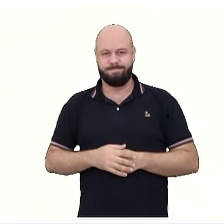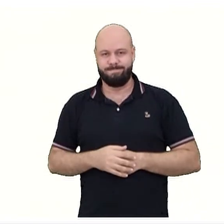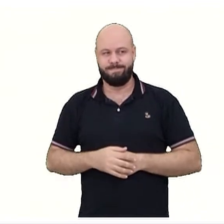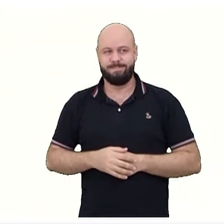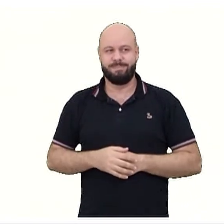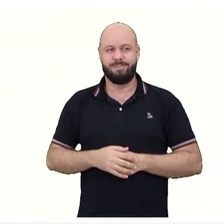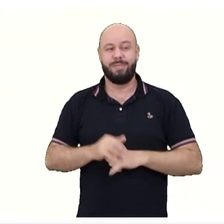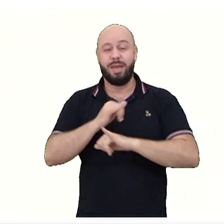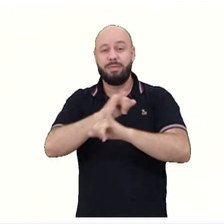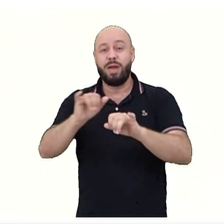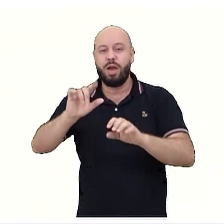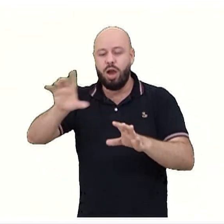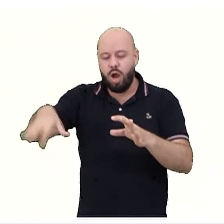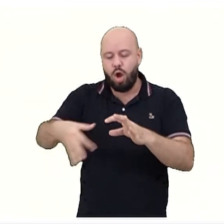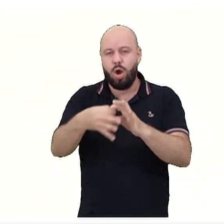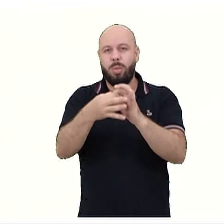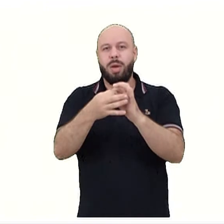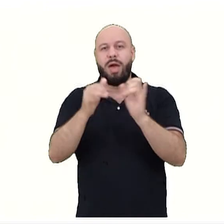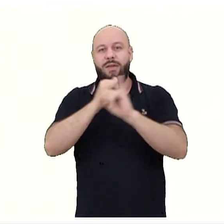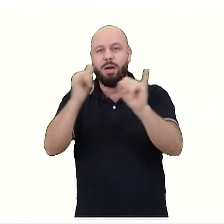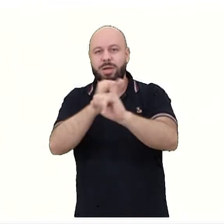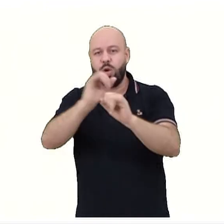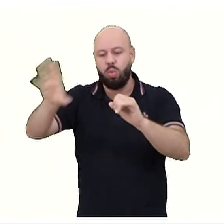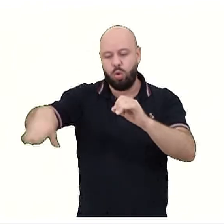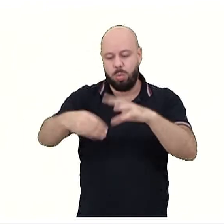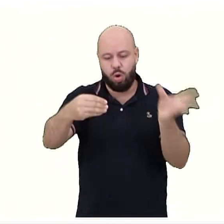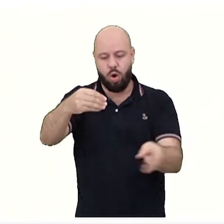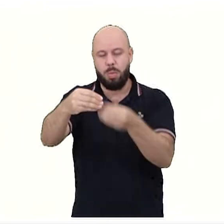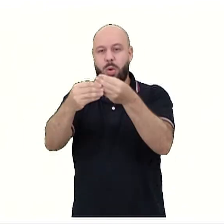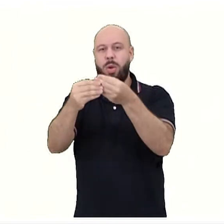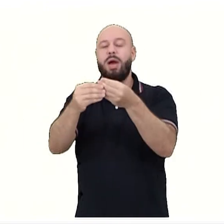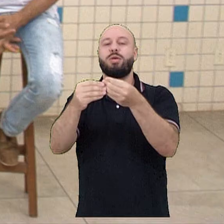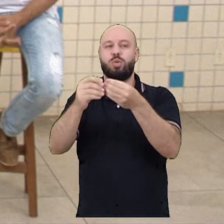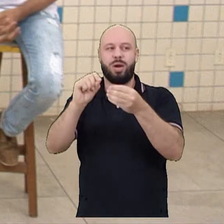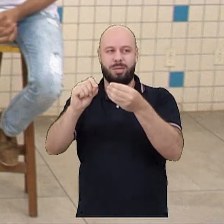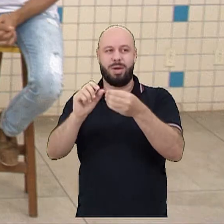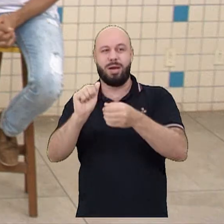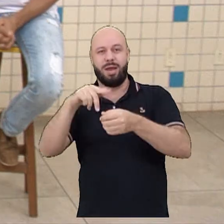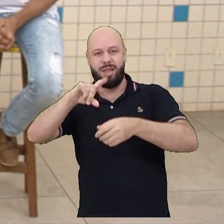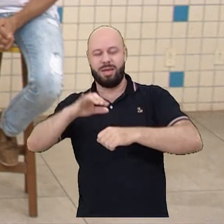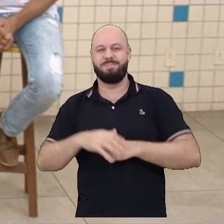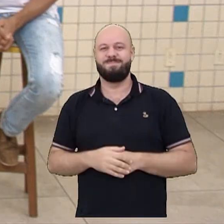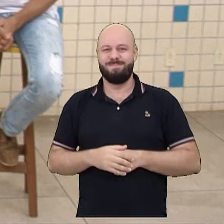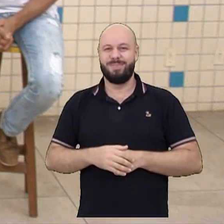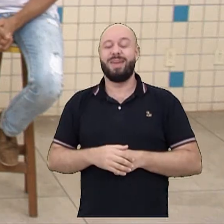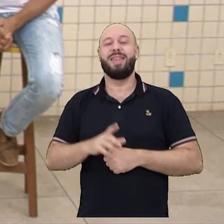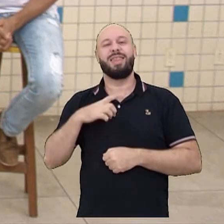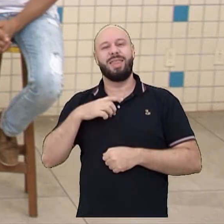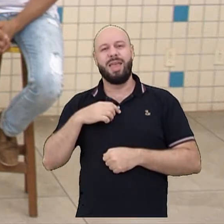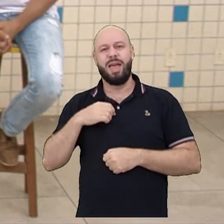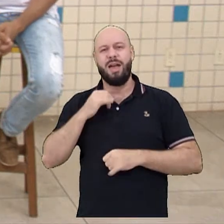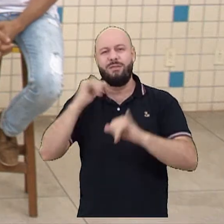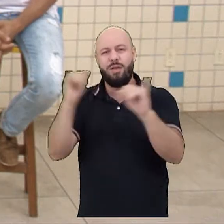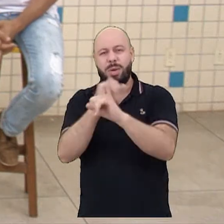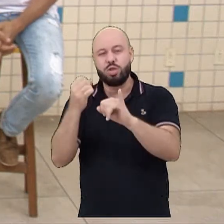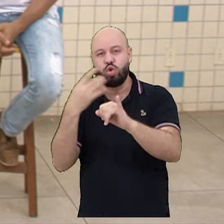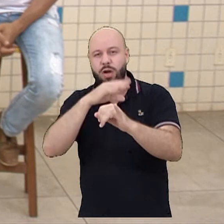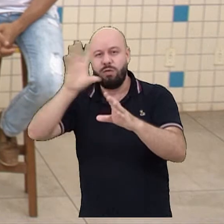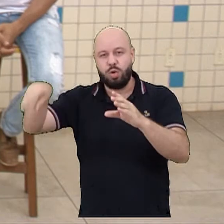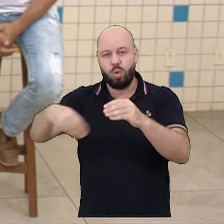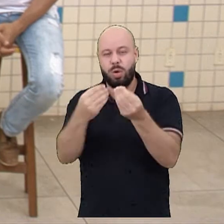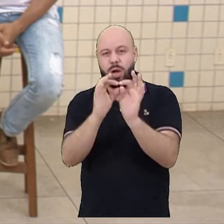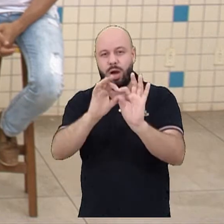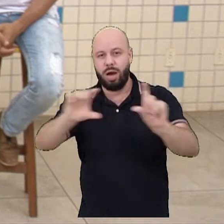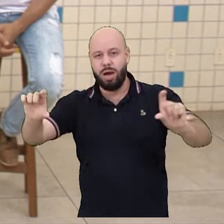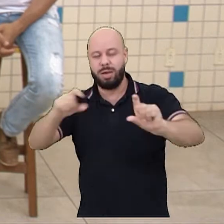Então eu estou adicionando informações, o comer e falar, né? Foi acrescentada uma nova informação na oração. Então o